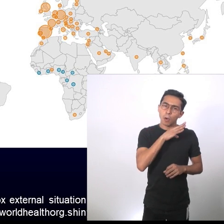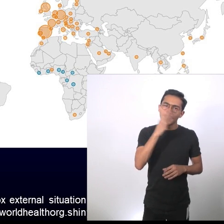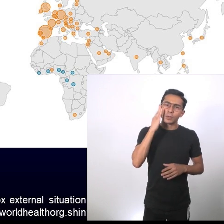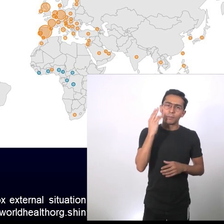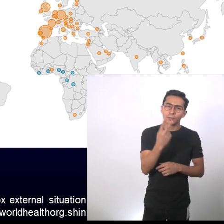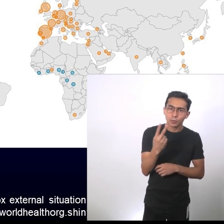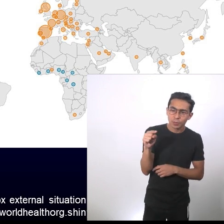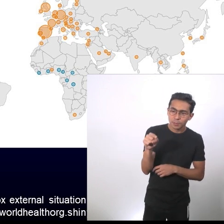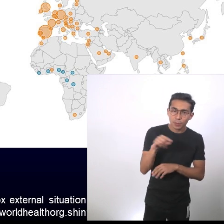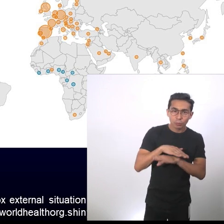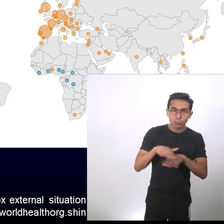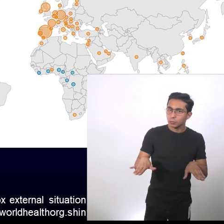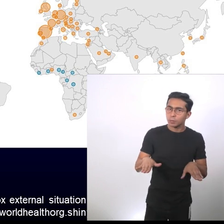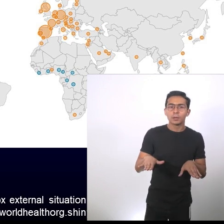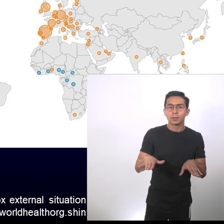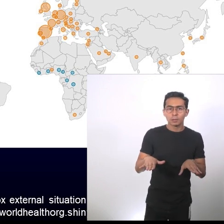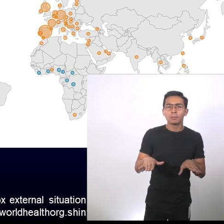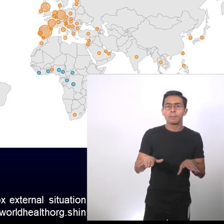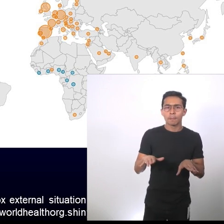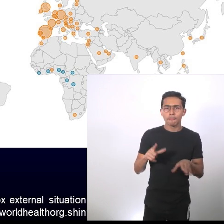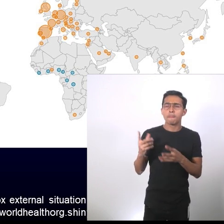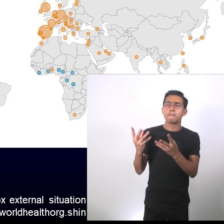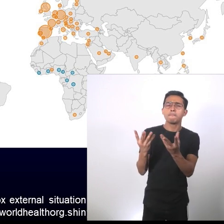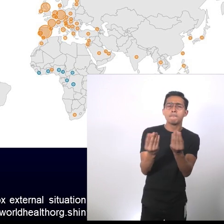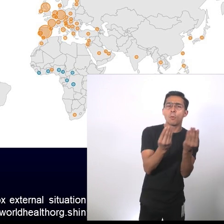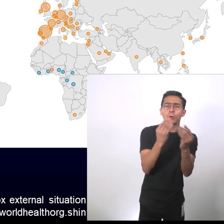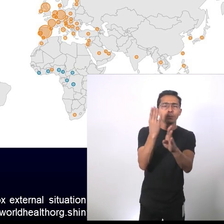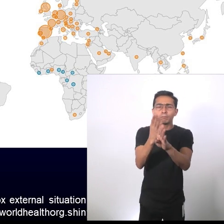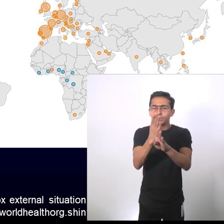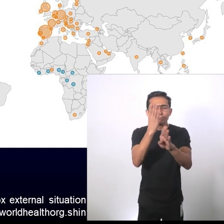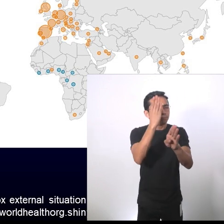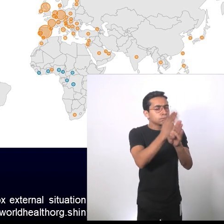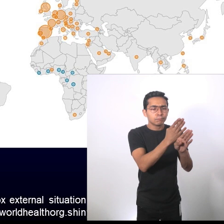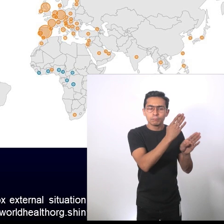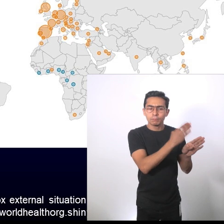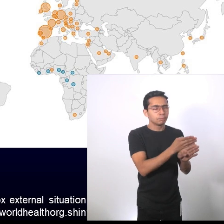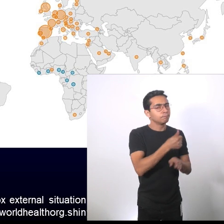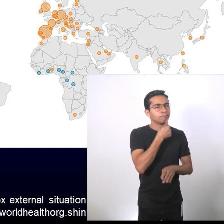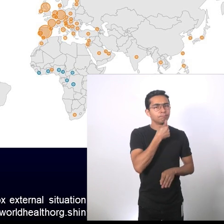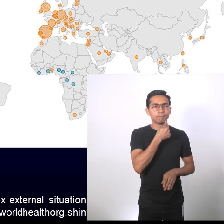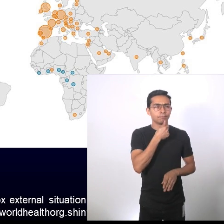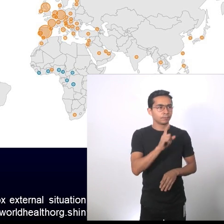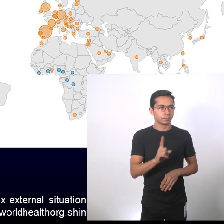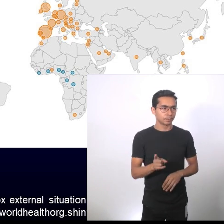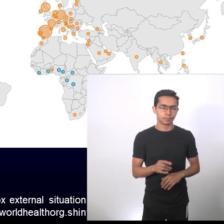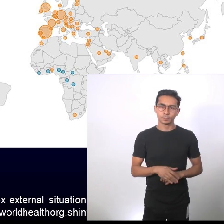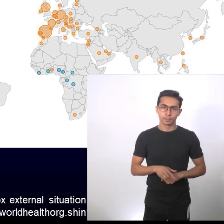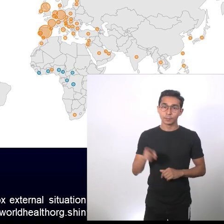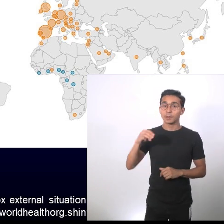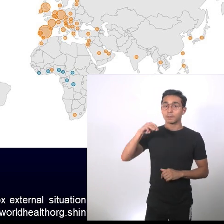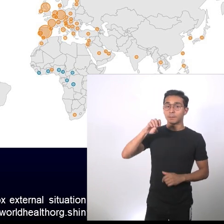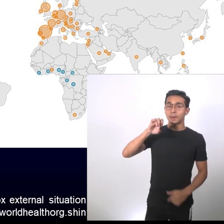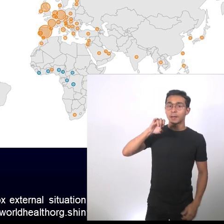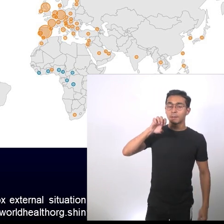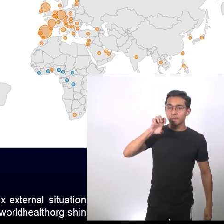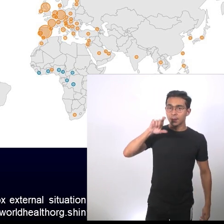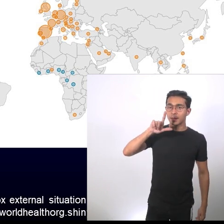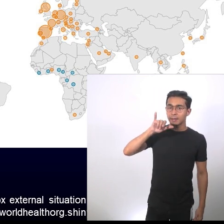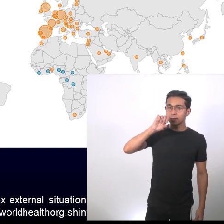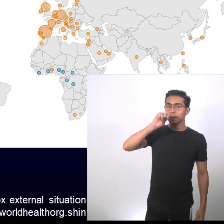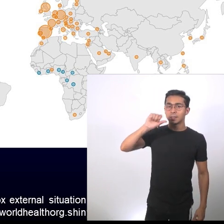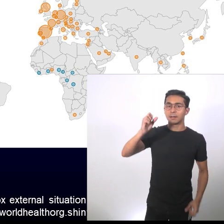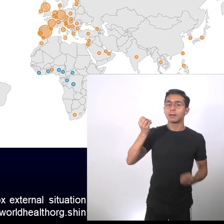não foram identificados ainda. Isso dá uma letalidade, eu fiz o cálculo enquanto se apresentava os dados, Melissa,